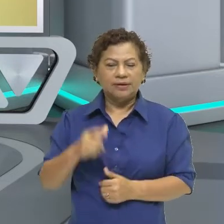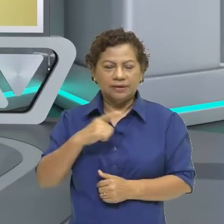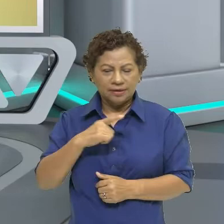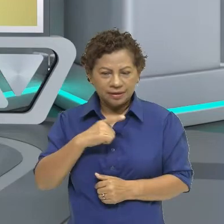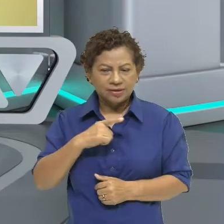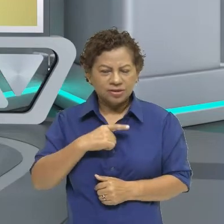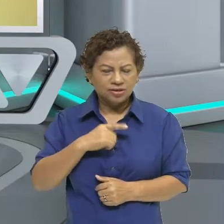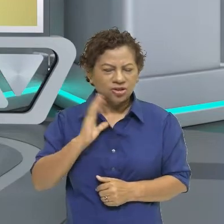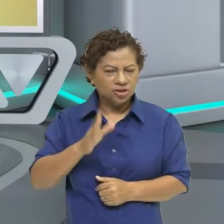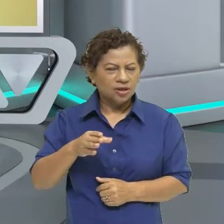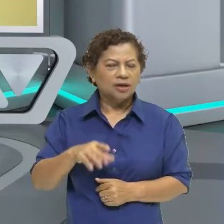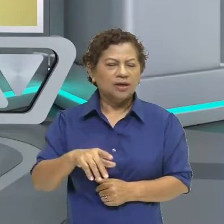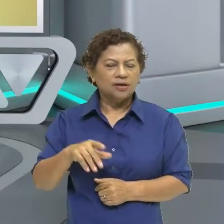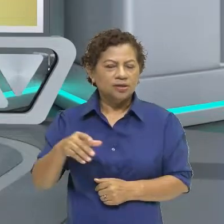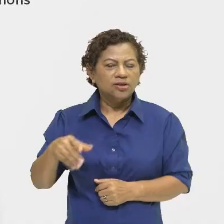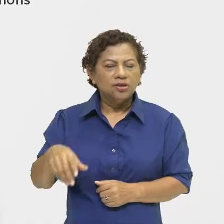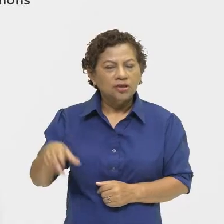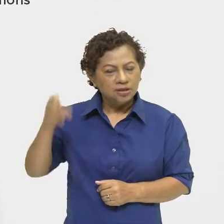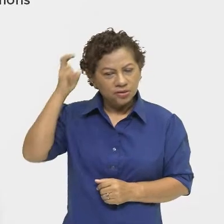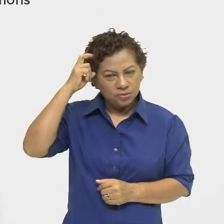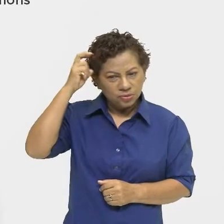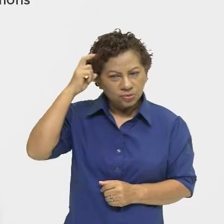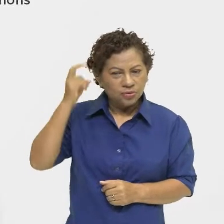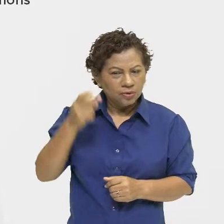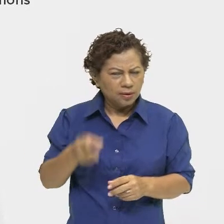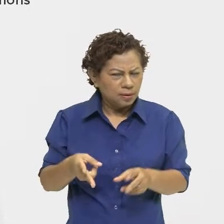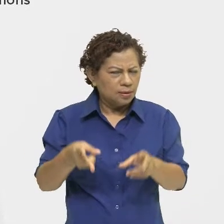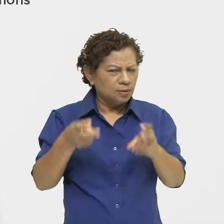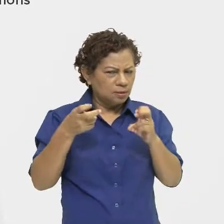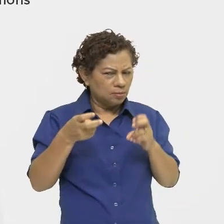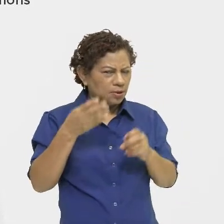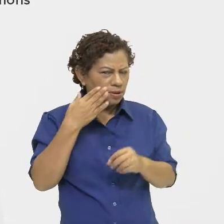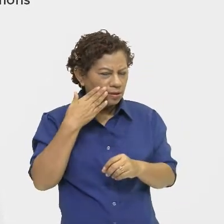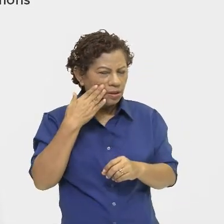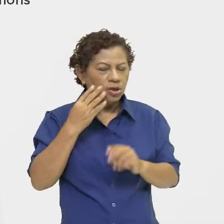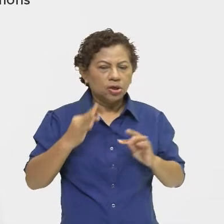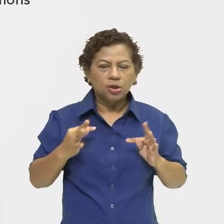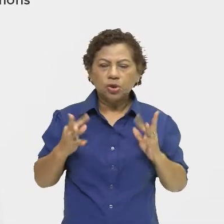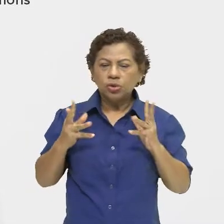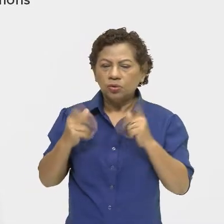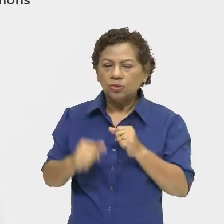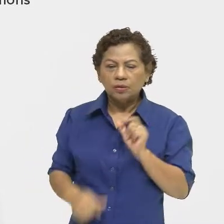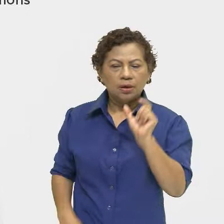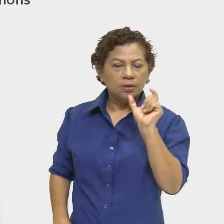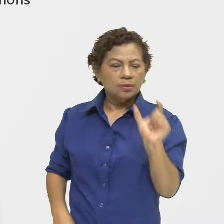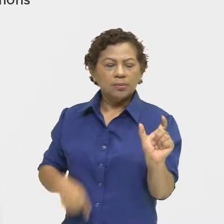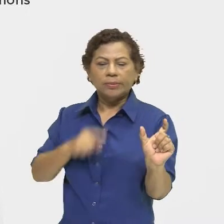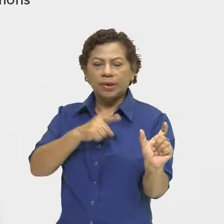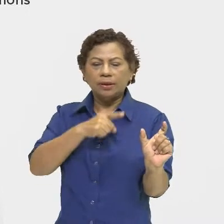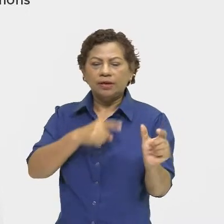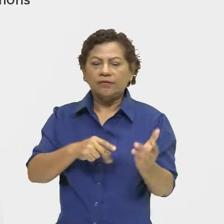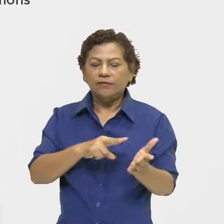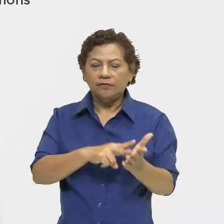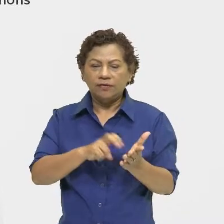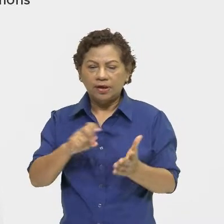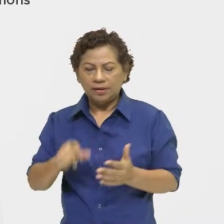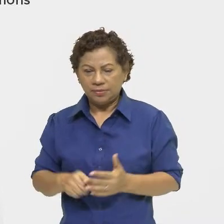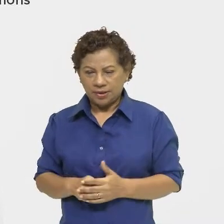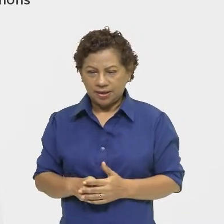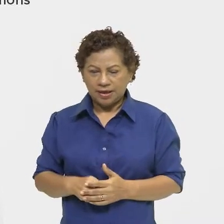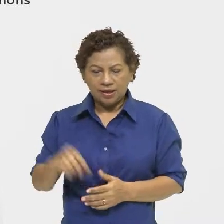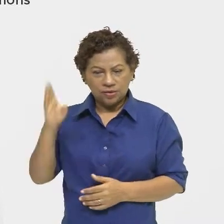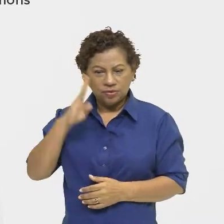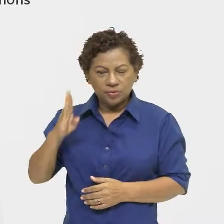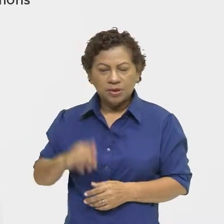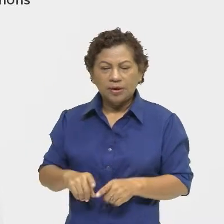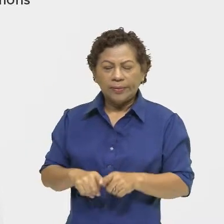dengoso, quitute, berimbau e maracatu. Todas essas palavras são do vocabulário brasileiro, tem